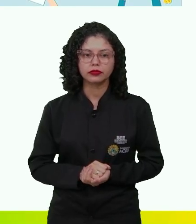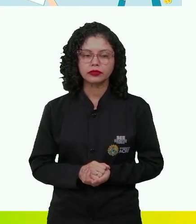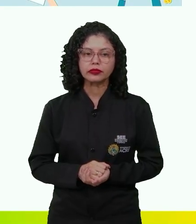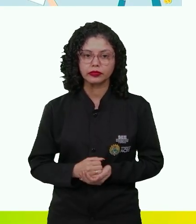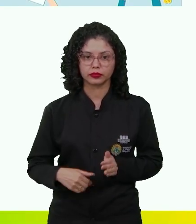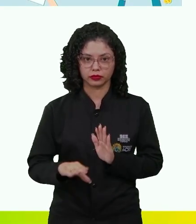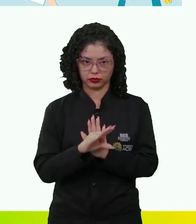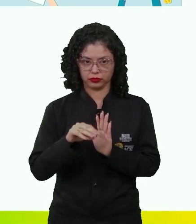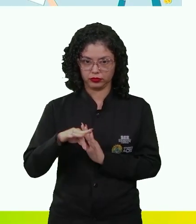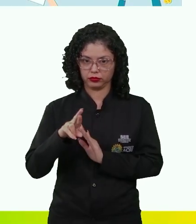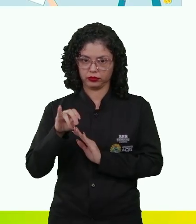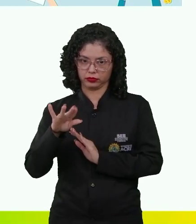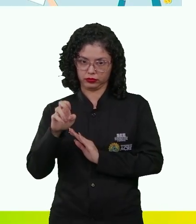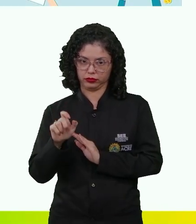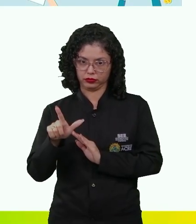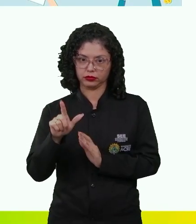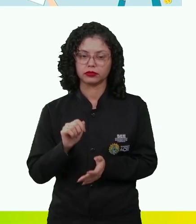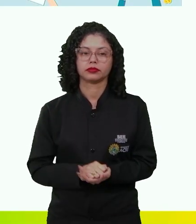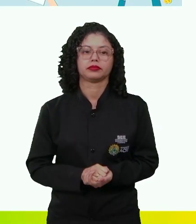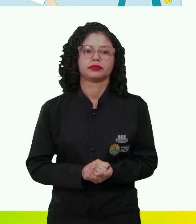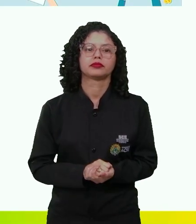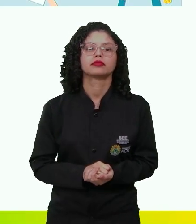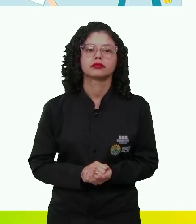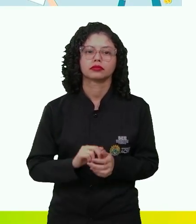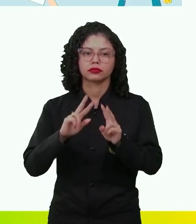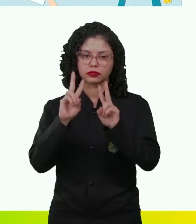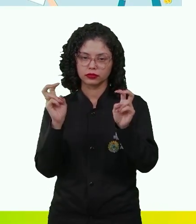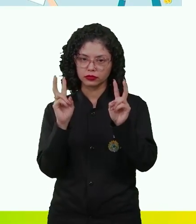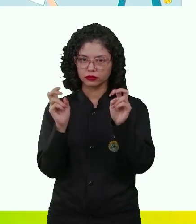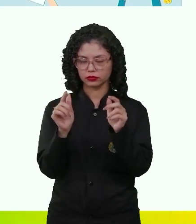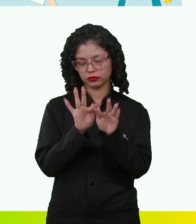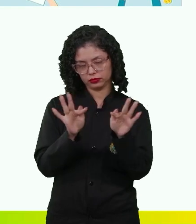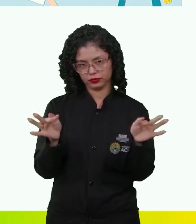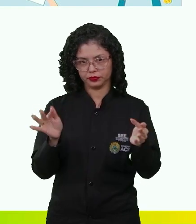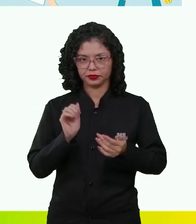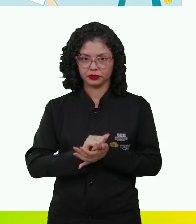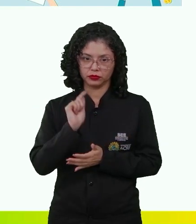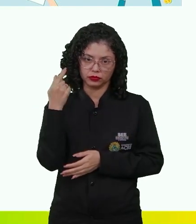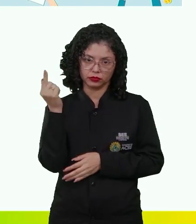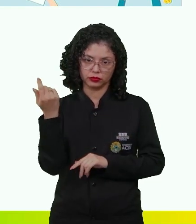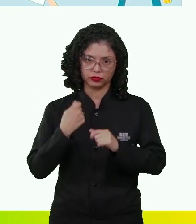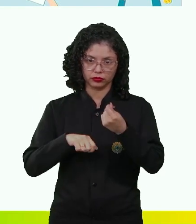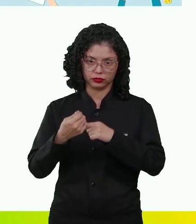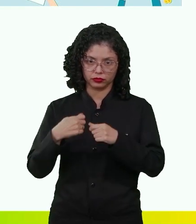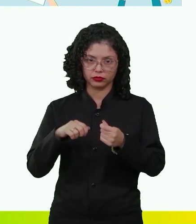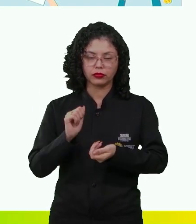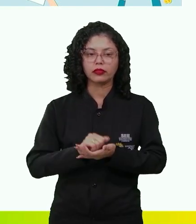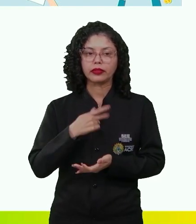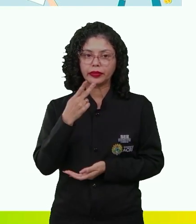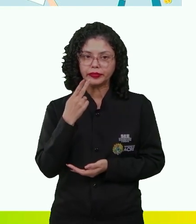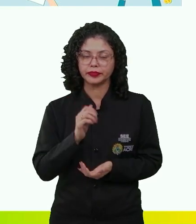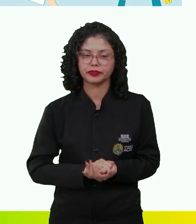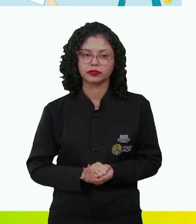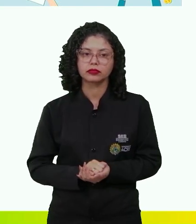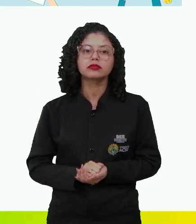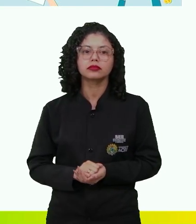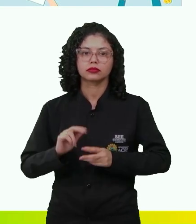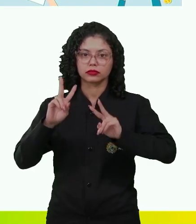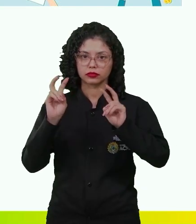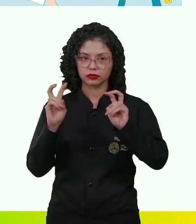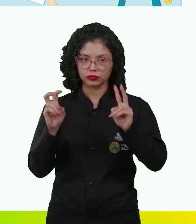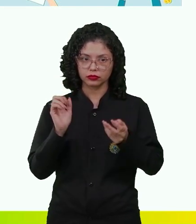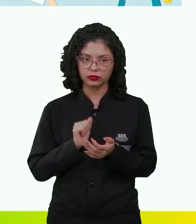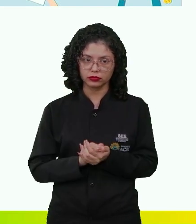Segundo Manuel Correia de Andrade, em sua obra Geografia Econômica, ele conceituou